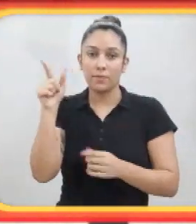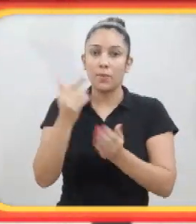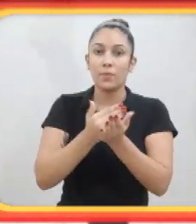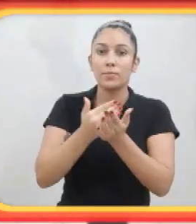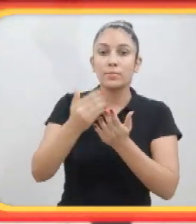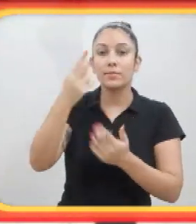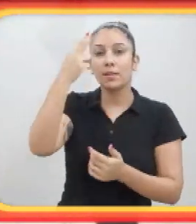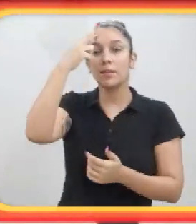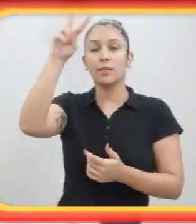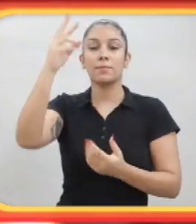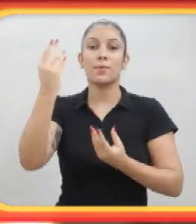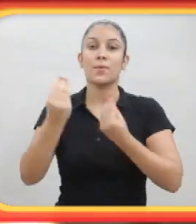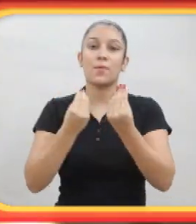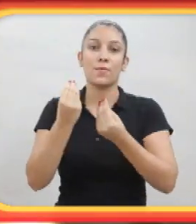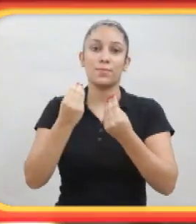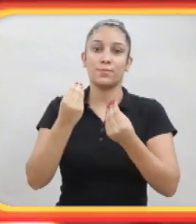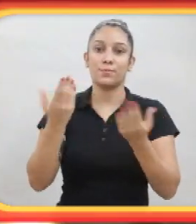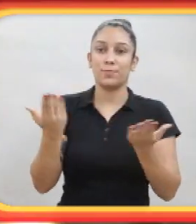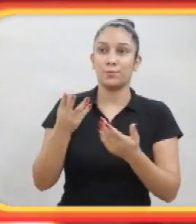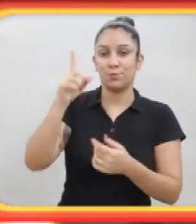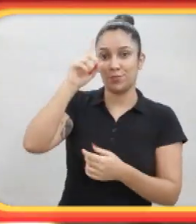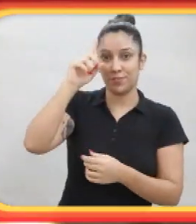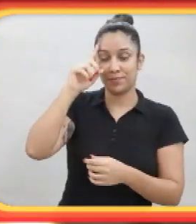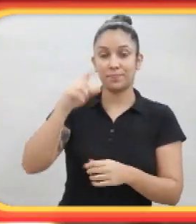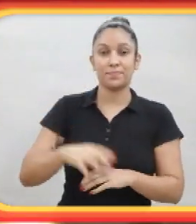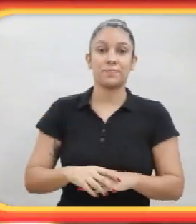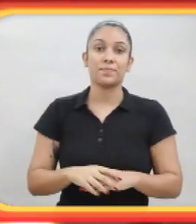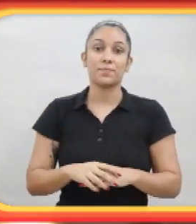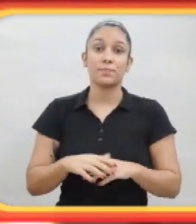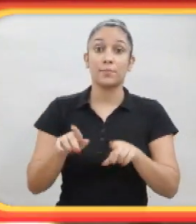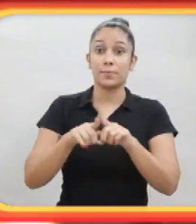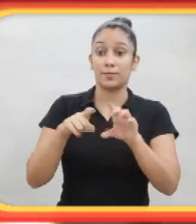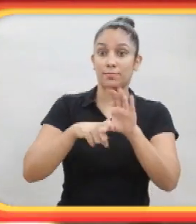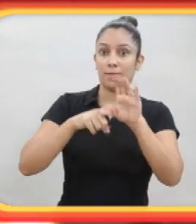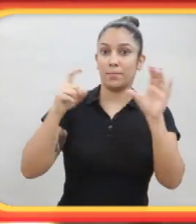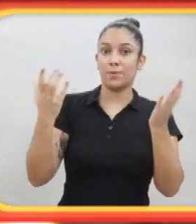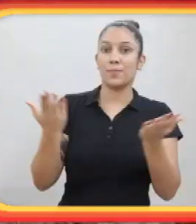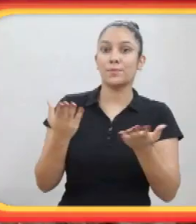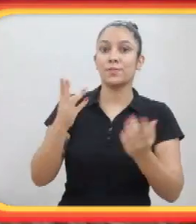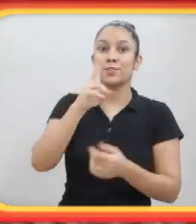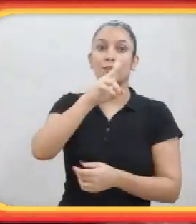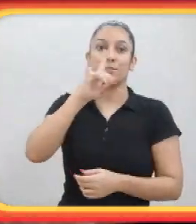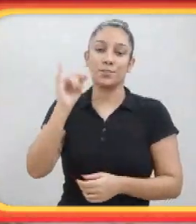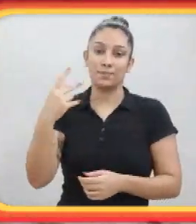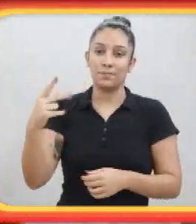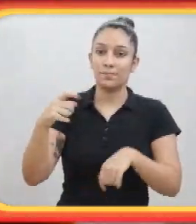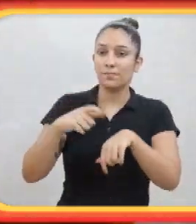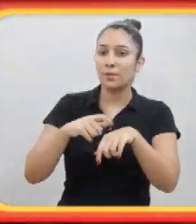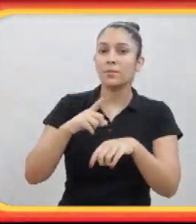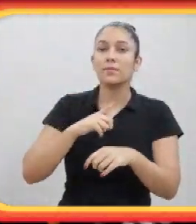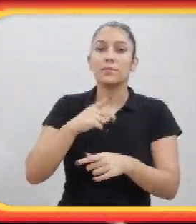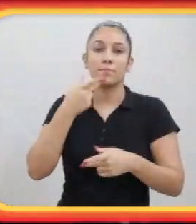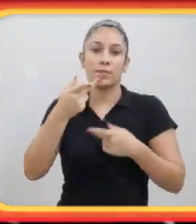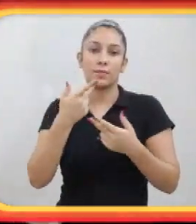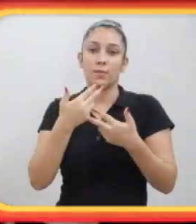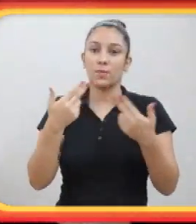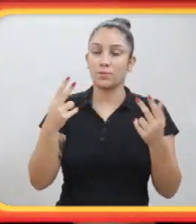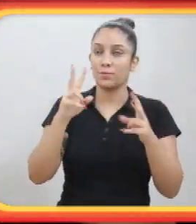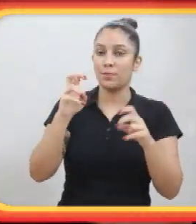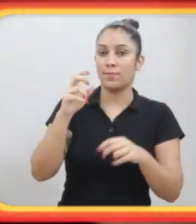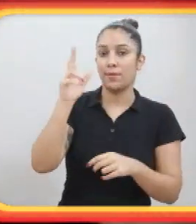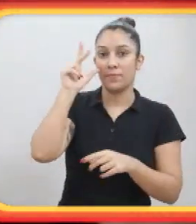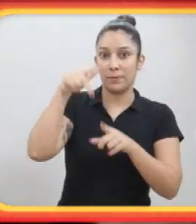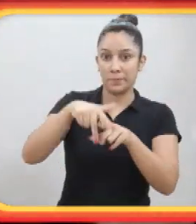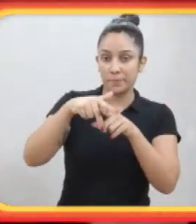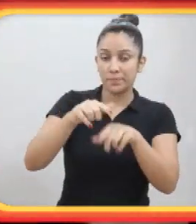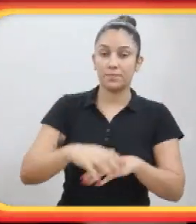marcam o dia dela, e quando, na hora que ela vai dormir, ela começa a lembrar de como foi o dia, e aí, independente